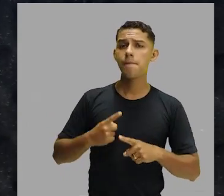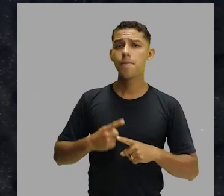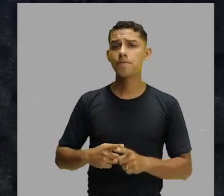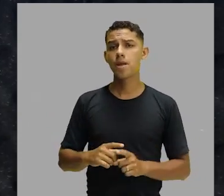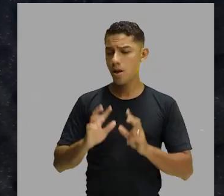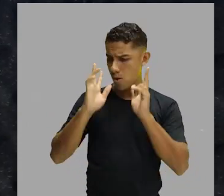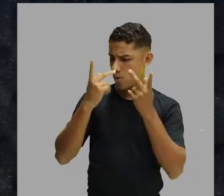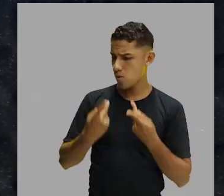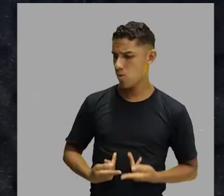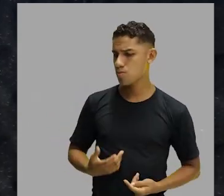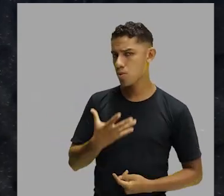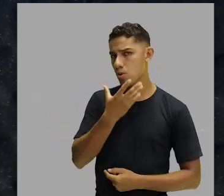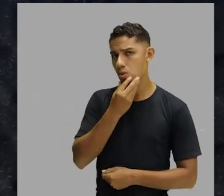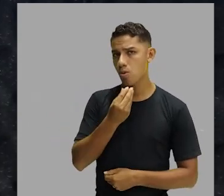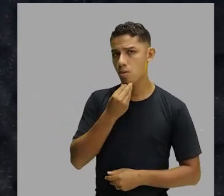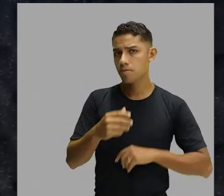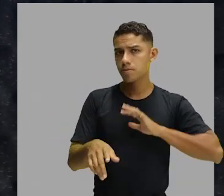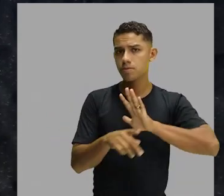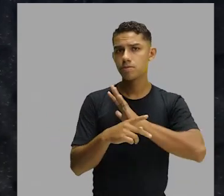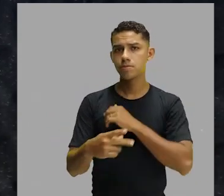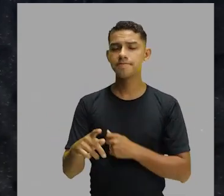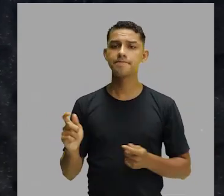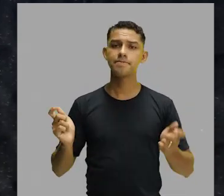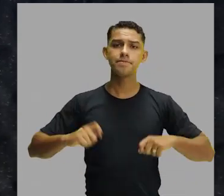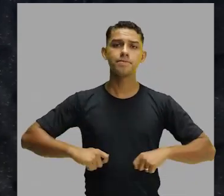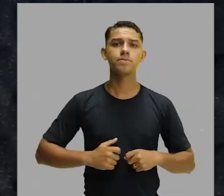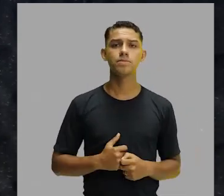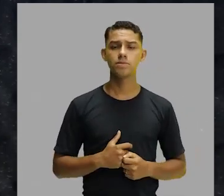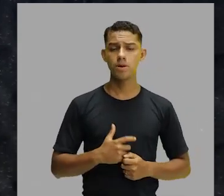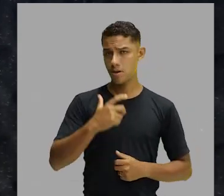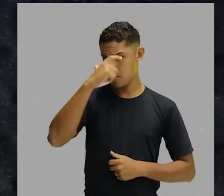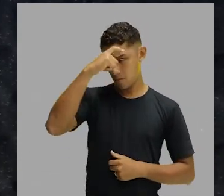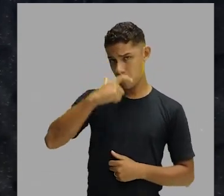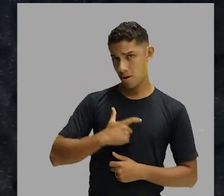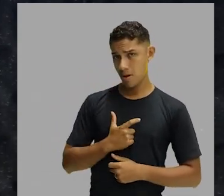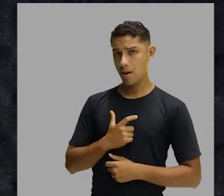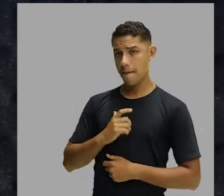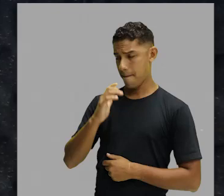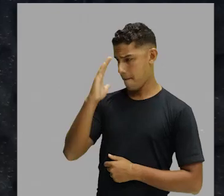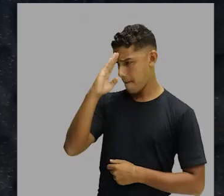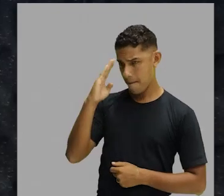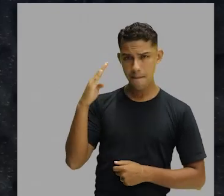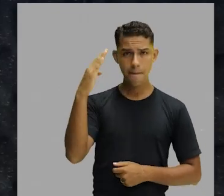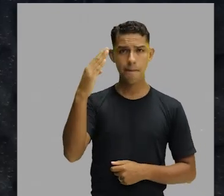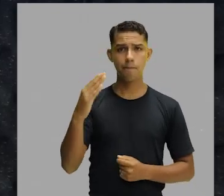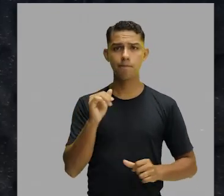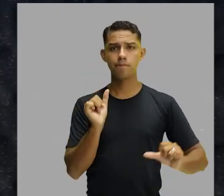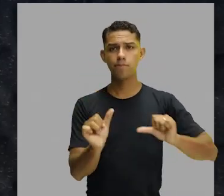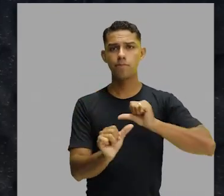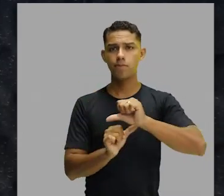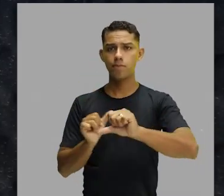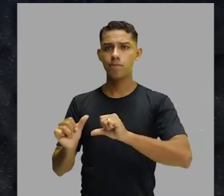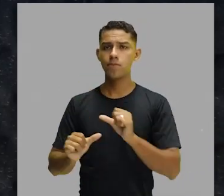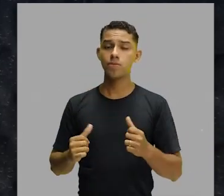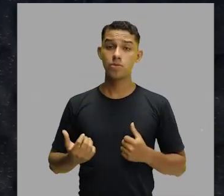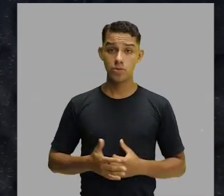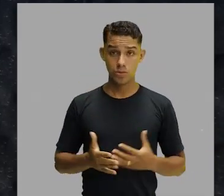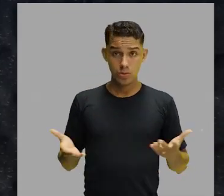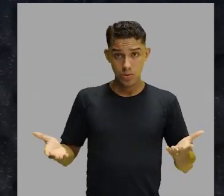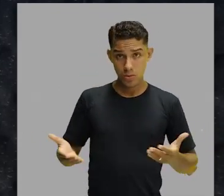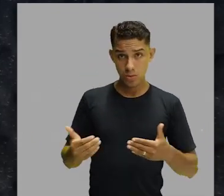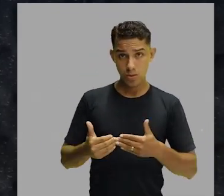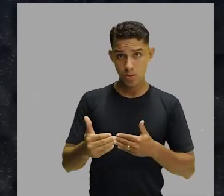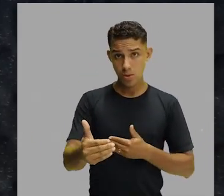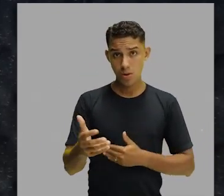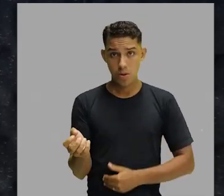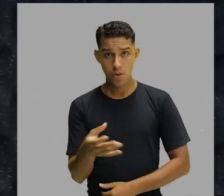homem passou a ser a personagem principal dessa época de transição, para um novo